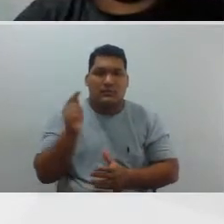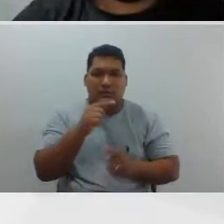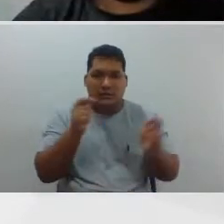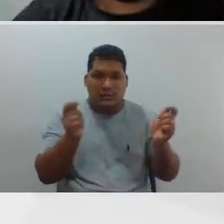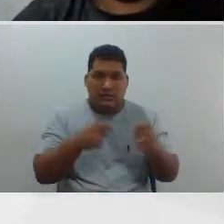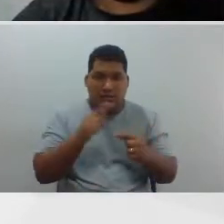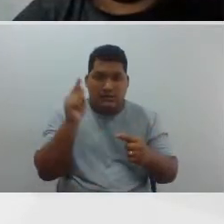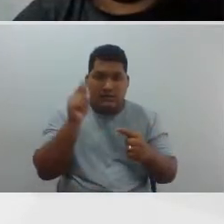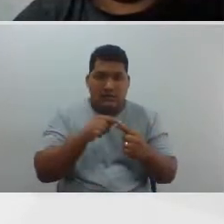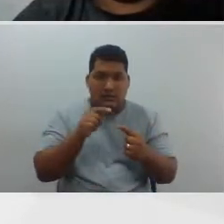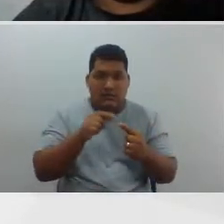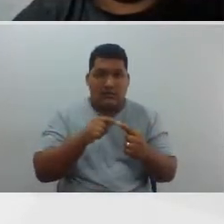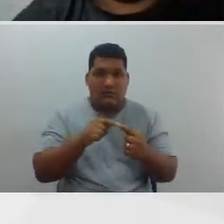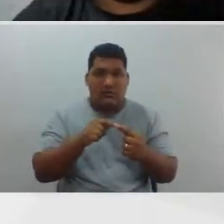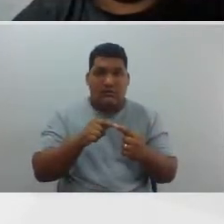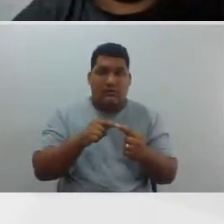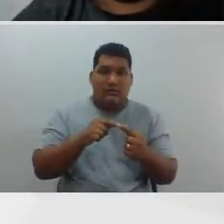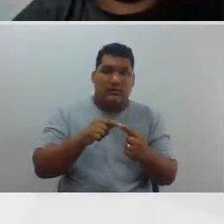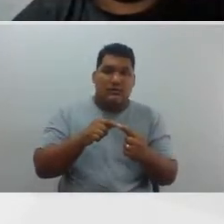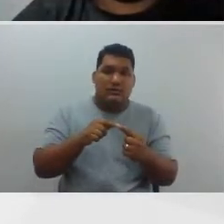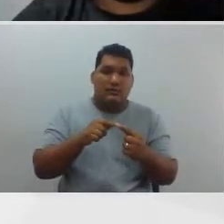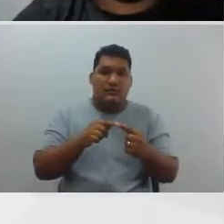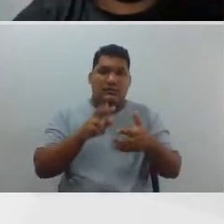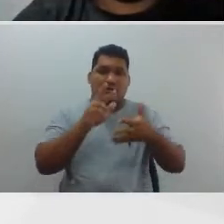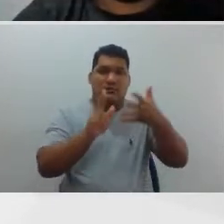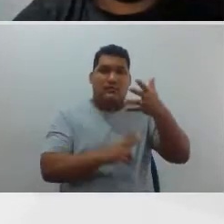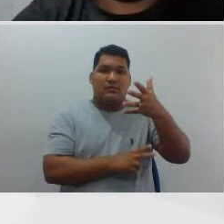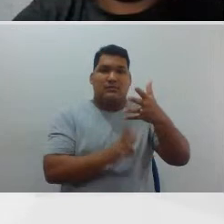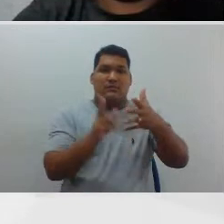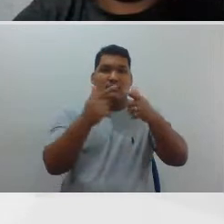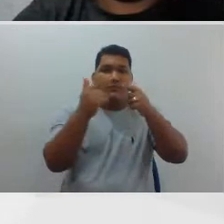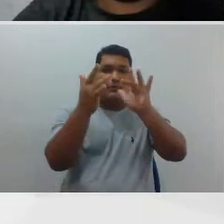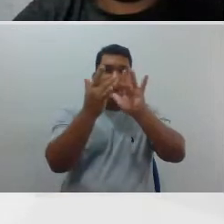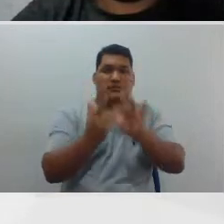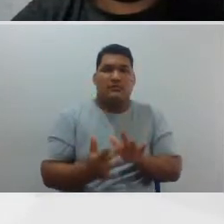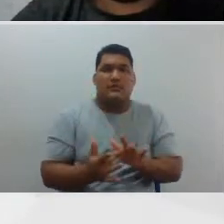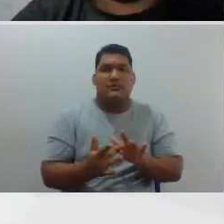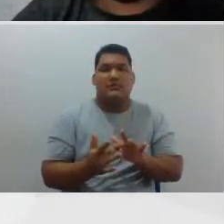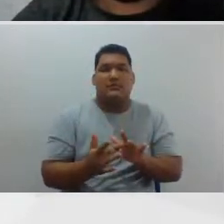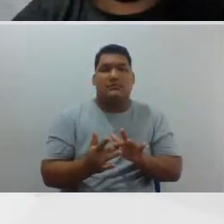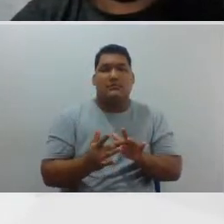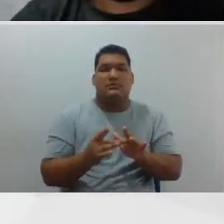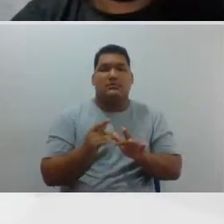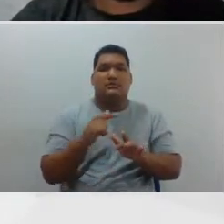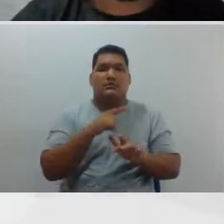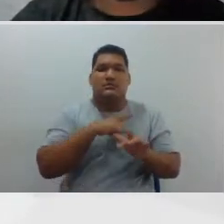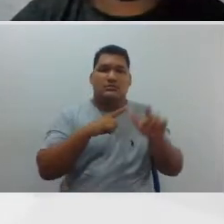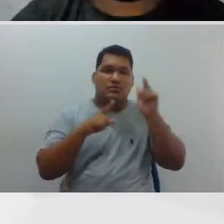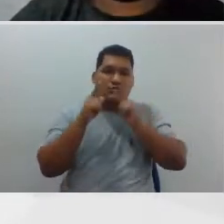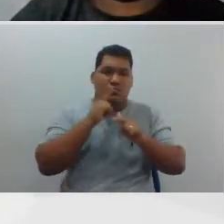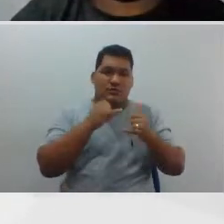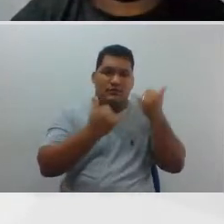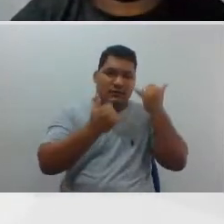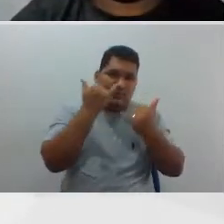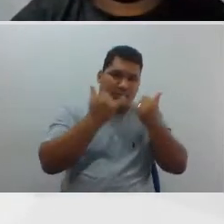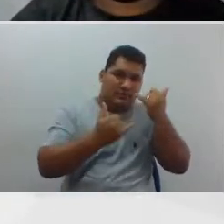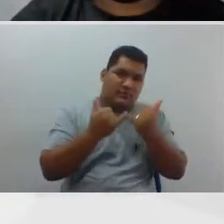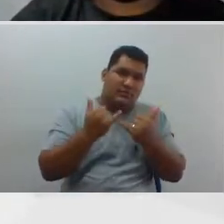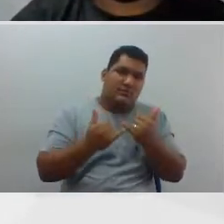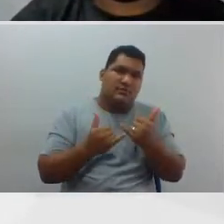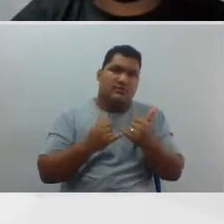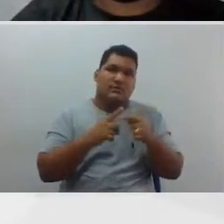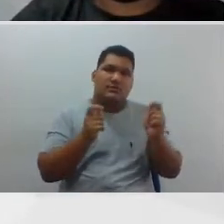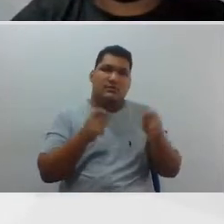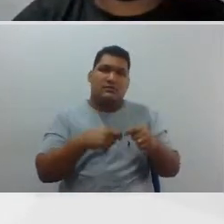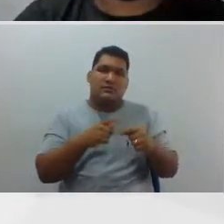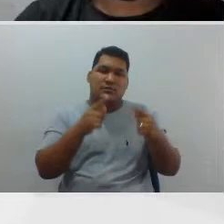de dispositivos conectados e a quantidade de informações, né, que é possível, né, estar disponível a